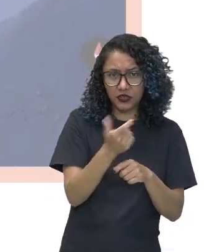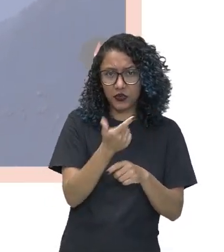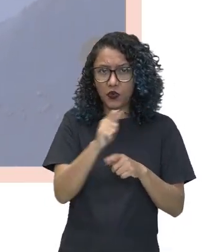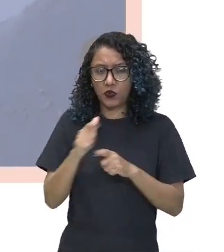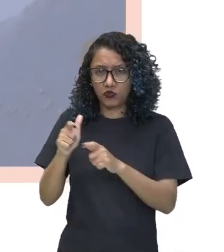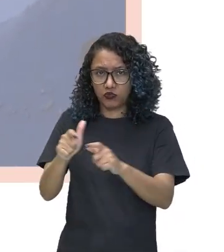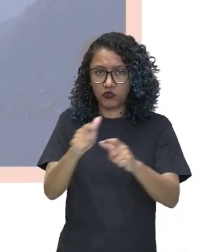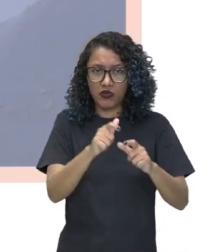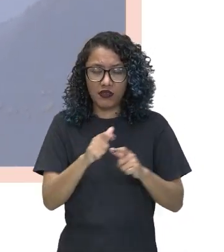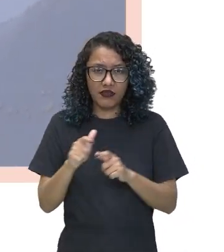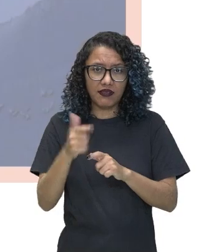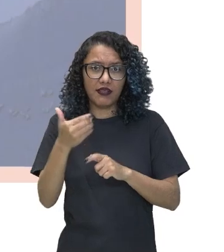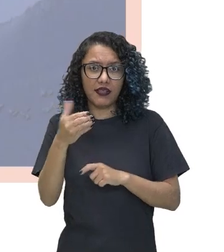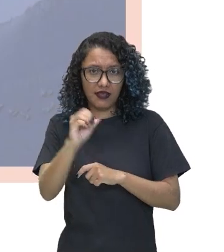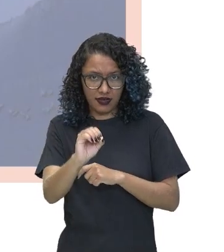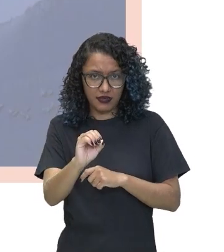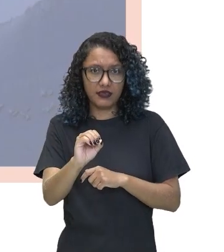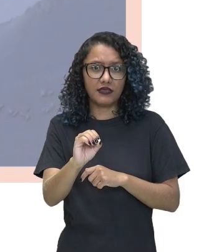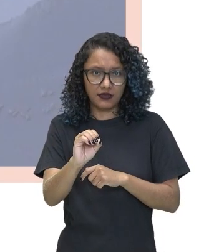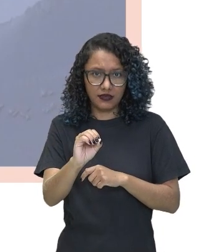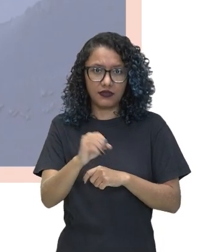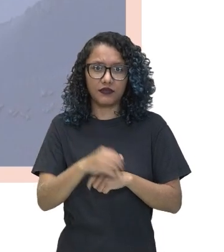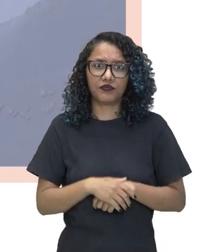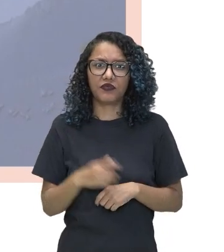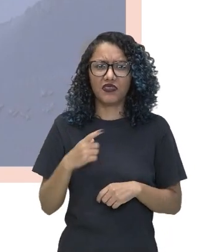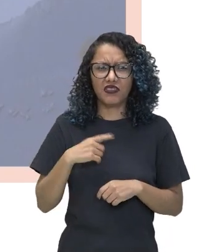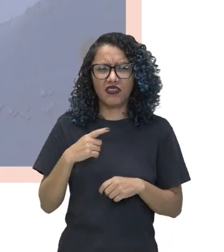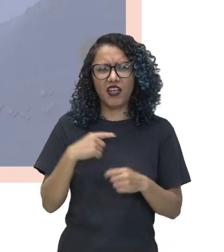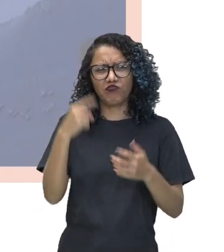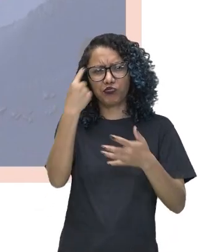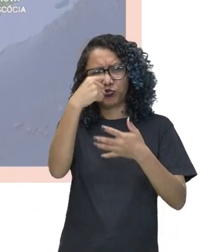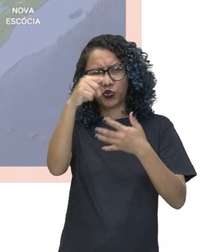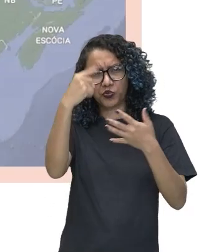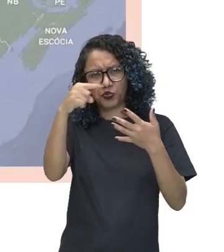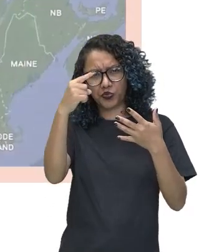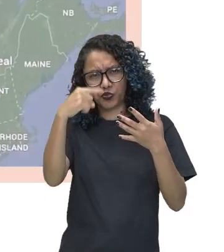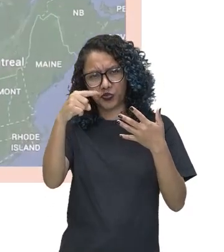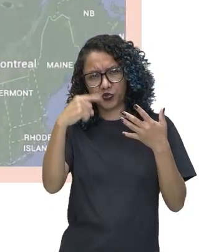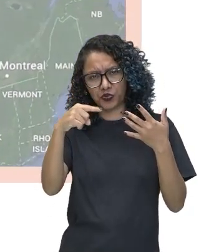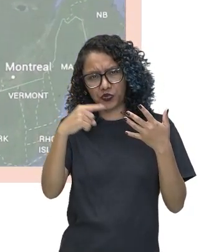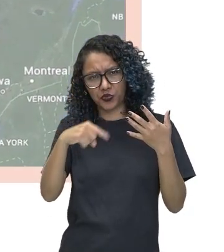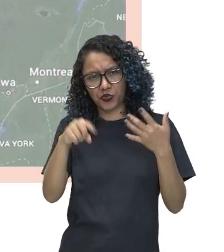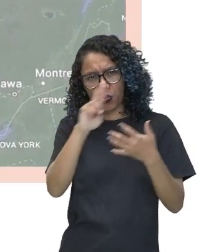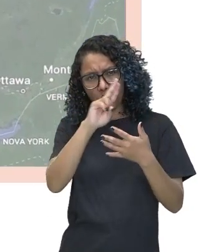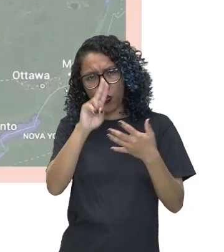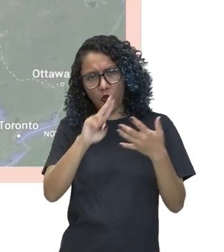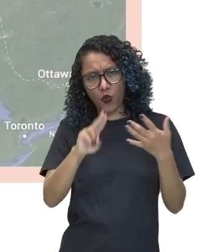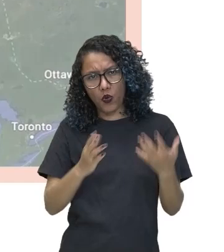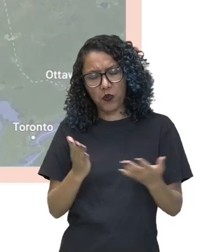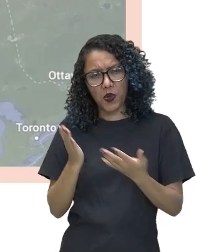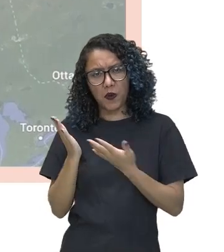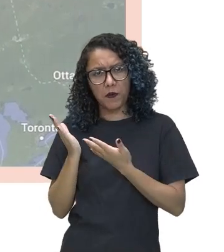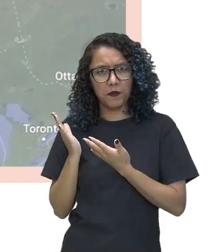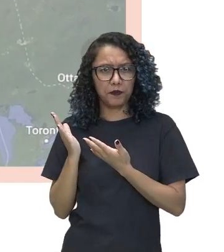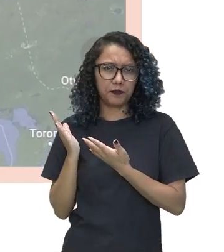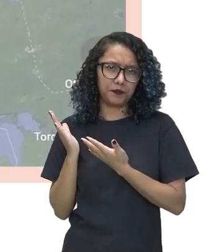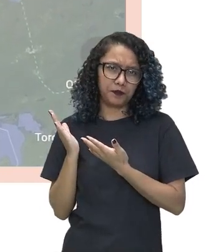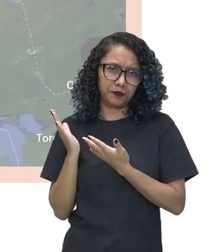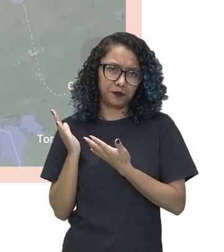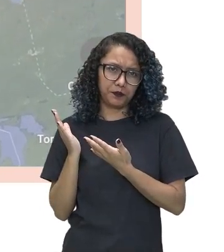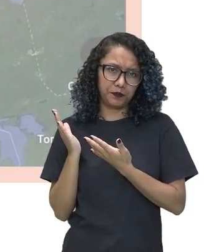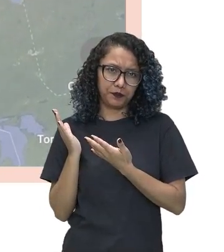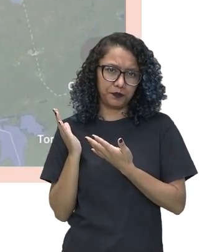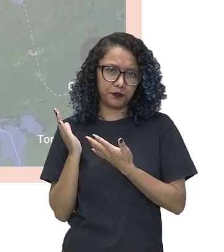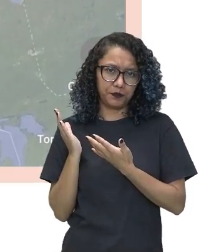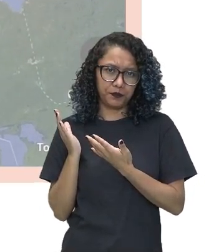Terra Nova e Labrador, Quebec, Ontário, Manitoba, Alberta, Colômbia